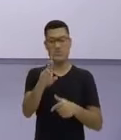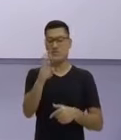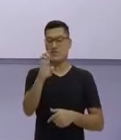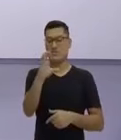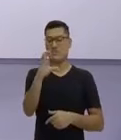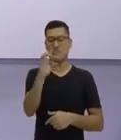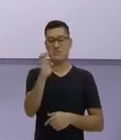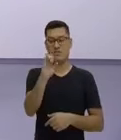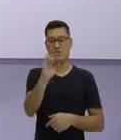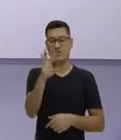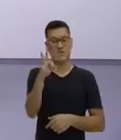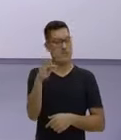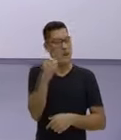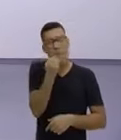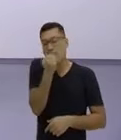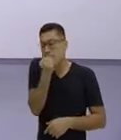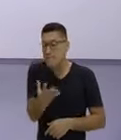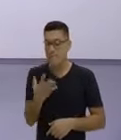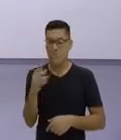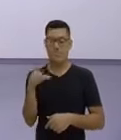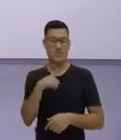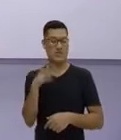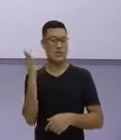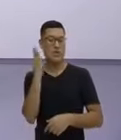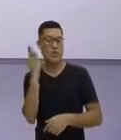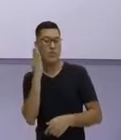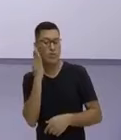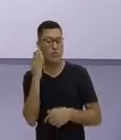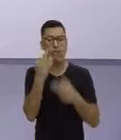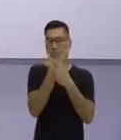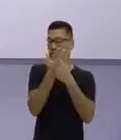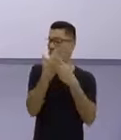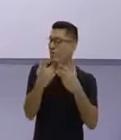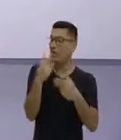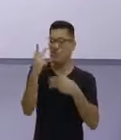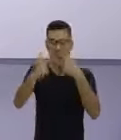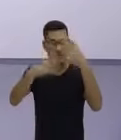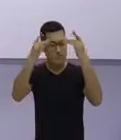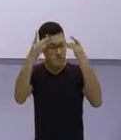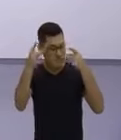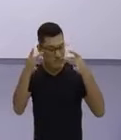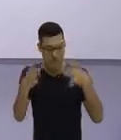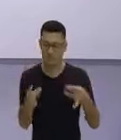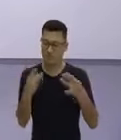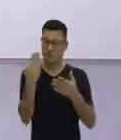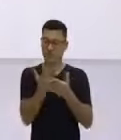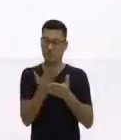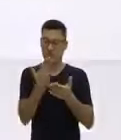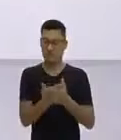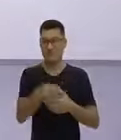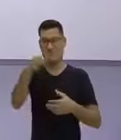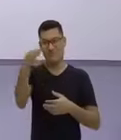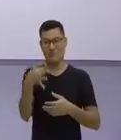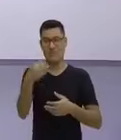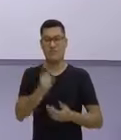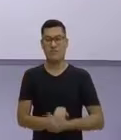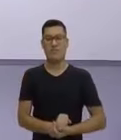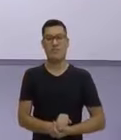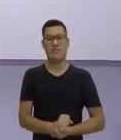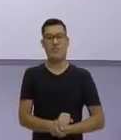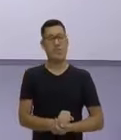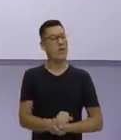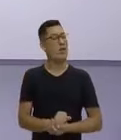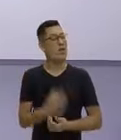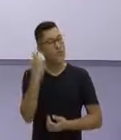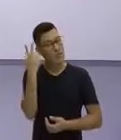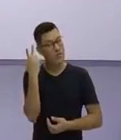mais elaboradas que envolvem lucro, né? Que a gente vai falar em outros momentos. Temos nas próximas aulas isso aí. Isso, tá? Bom? E eu acredito que foi tranquilo,